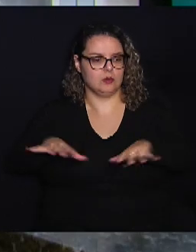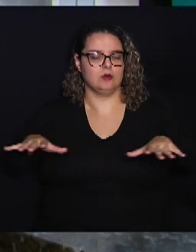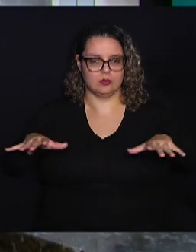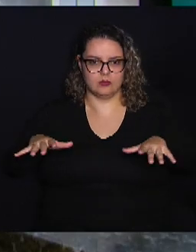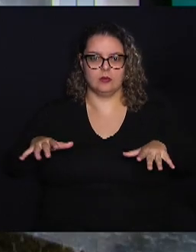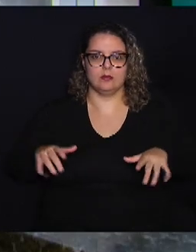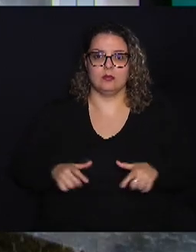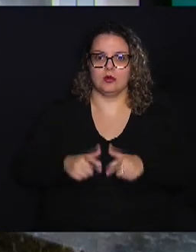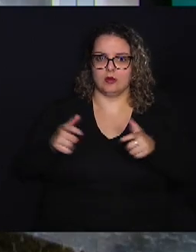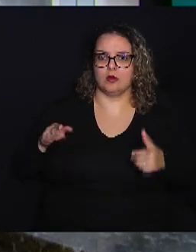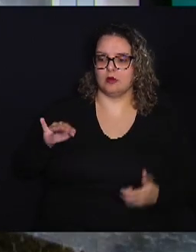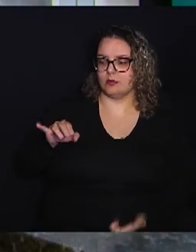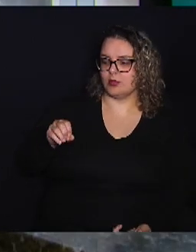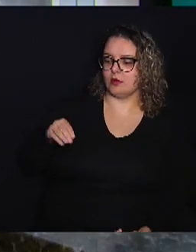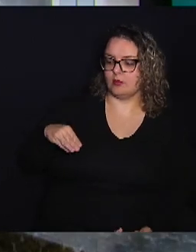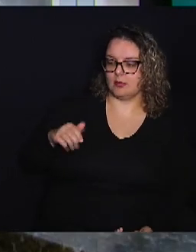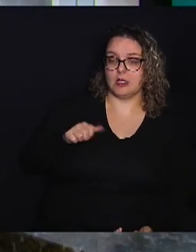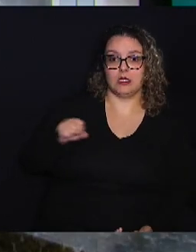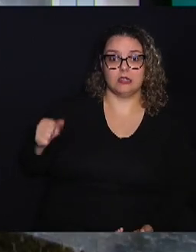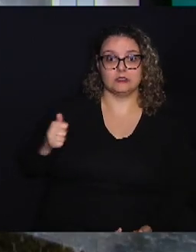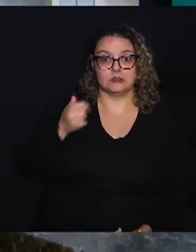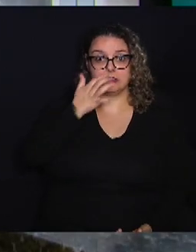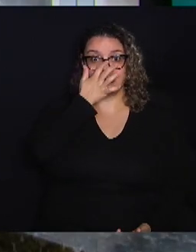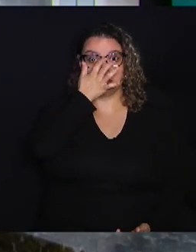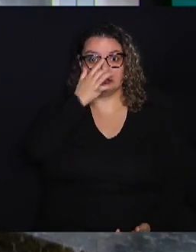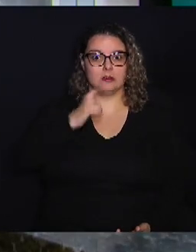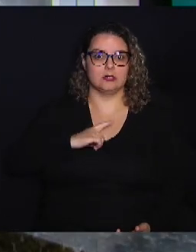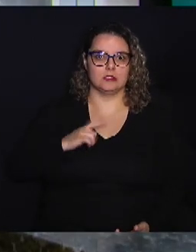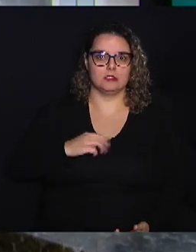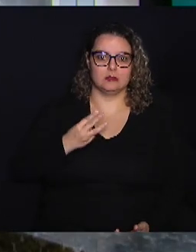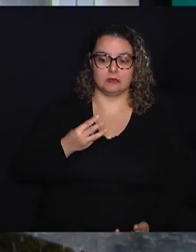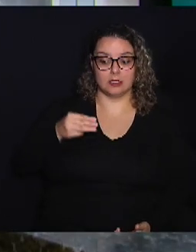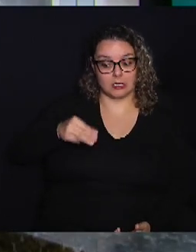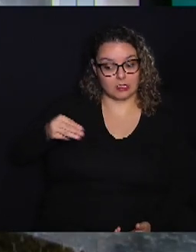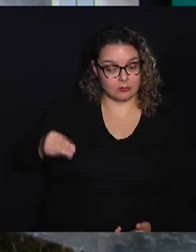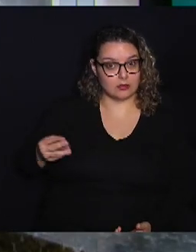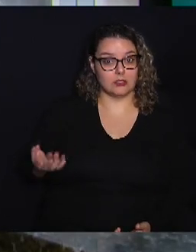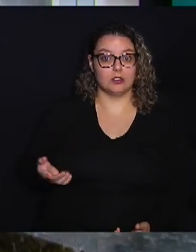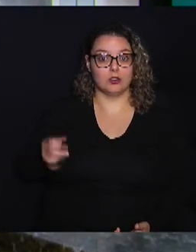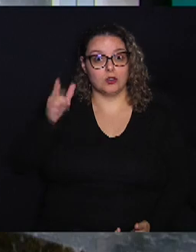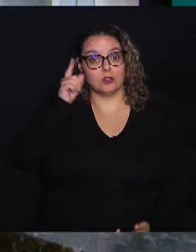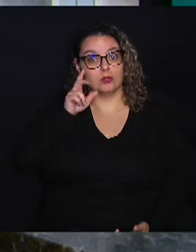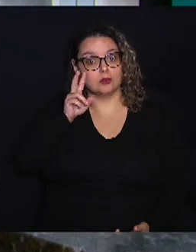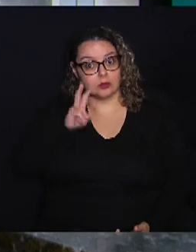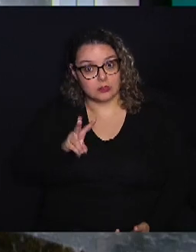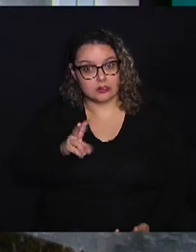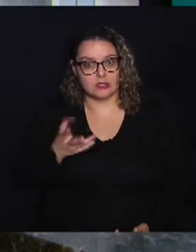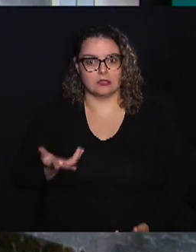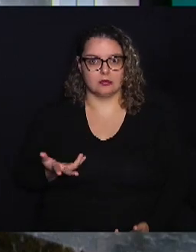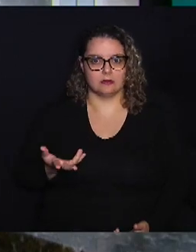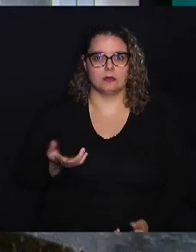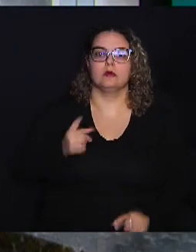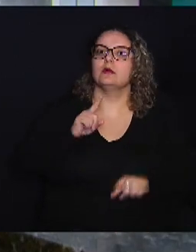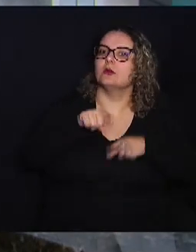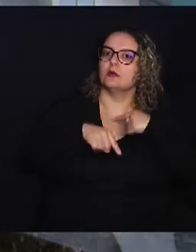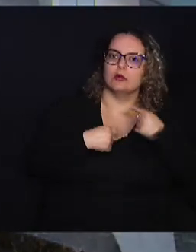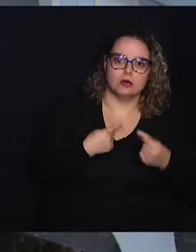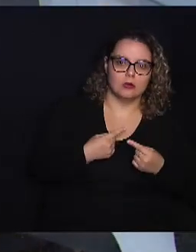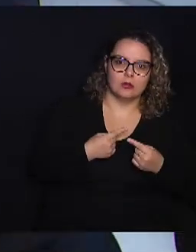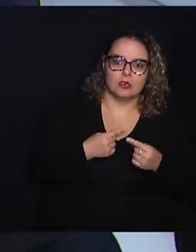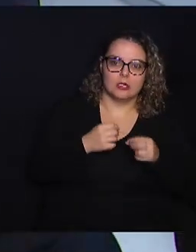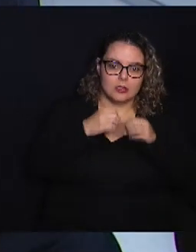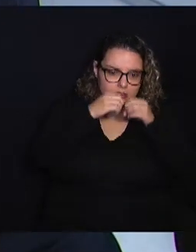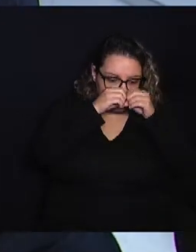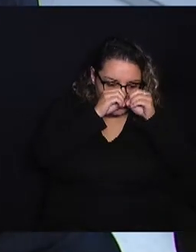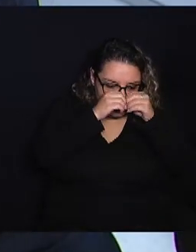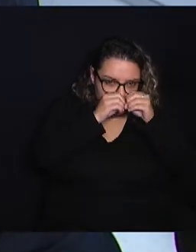maior biomassa, né? Ele chega a ter aí 3 milímetros, a gente consegue ver a olho nu, enquanto que outros micro-organismos a gente